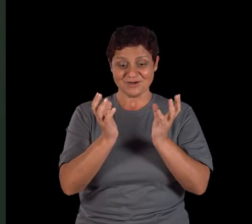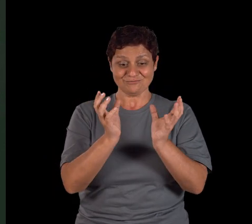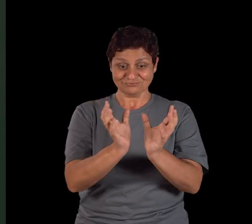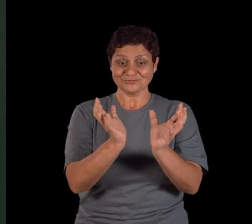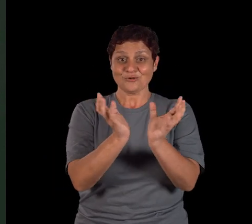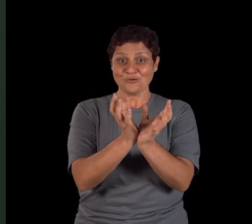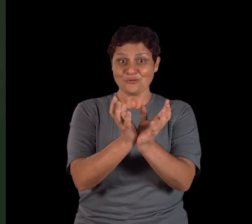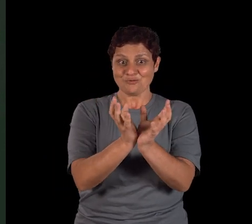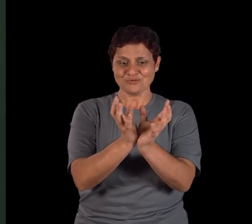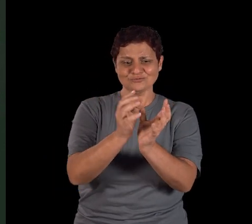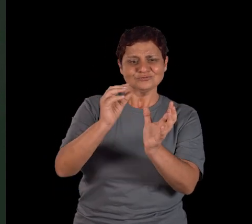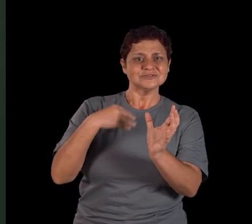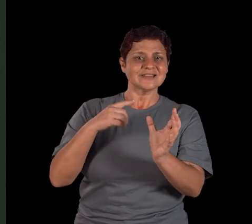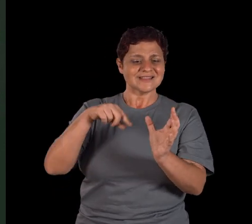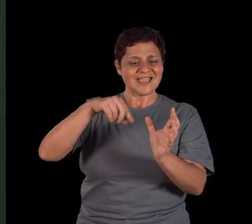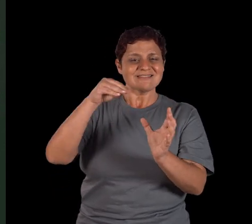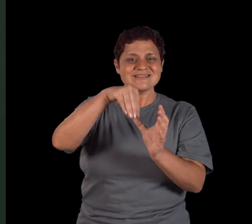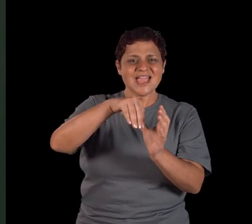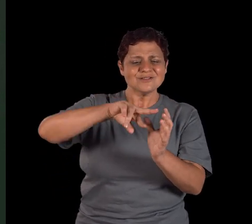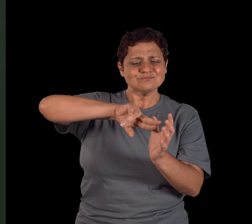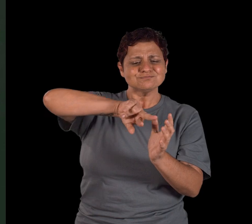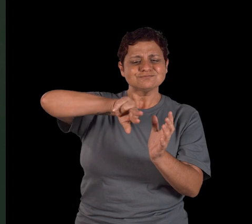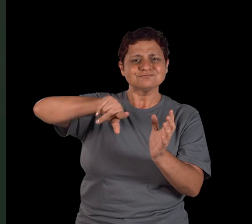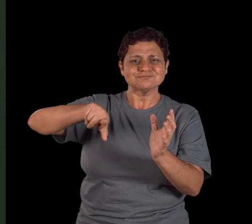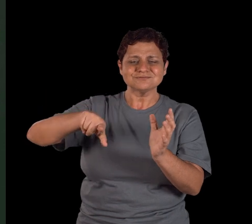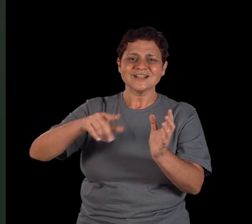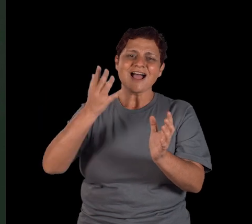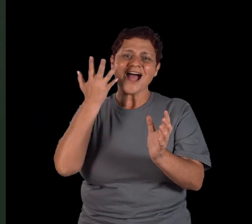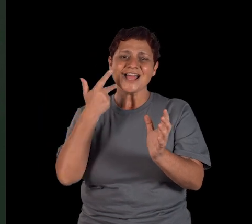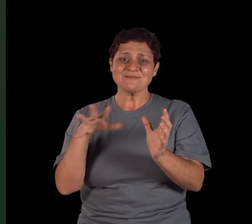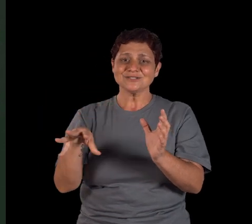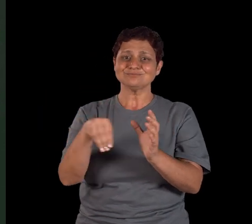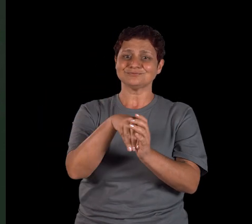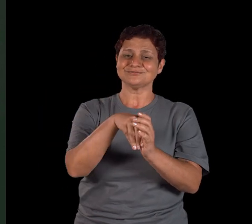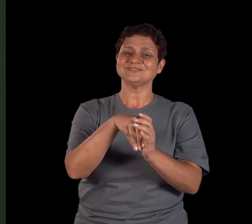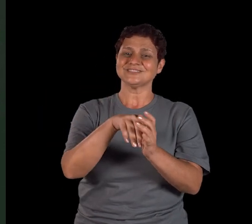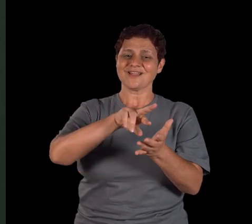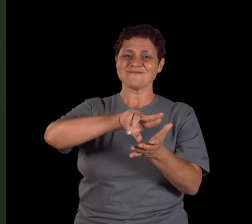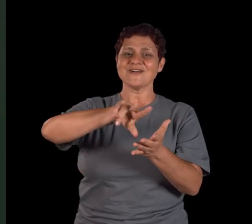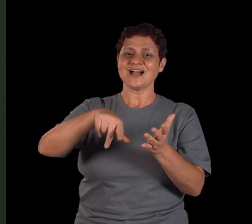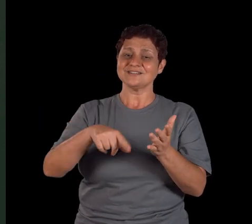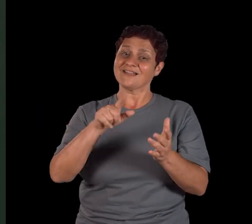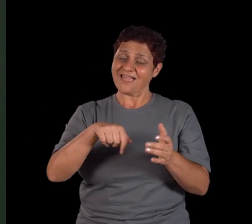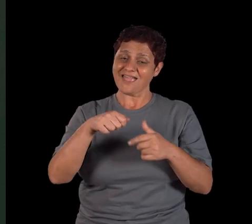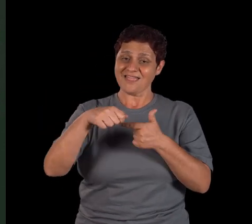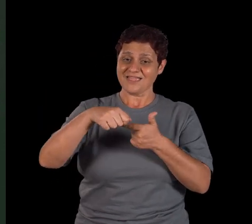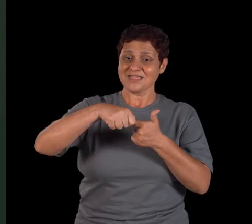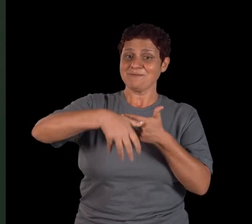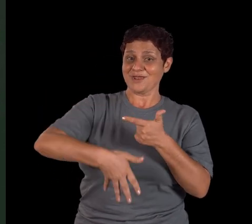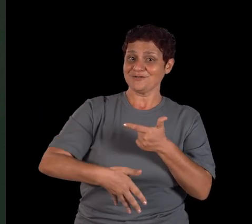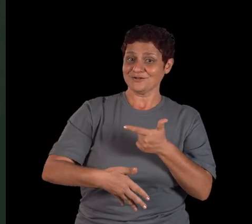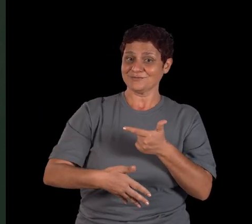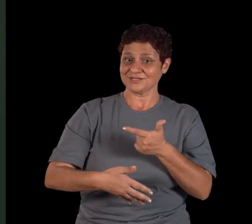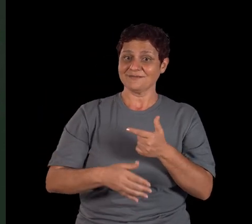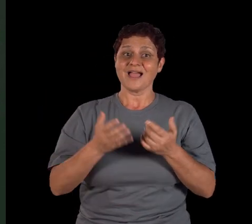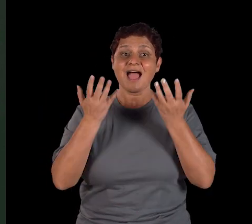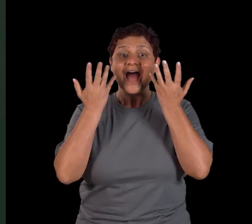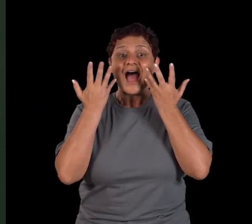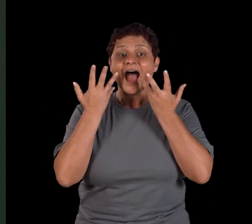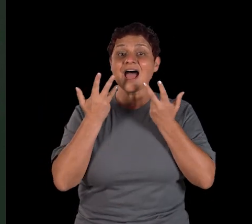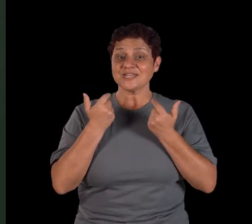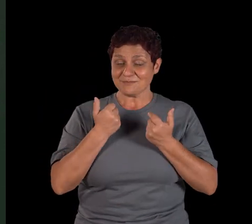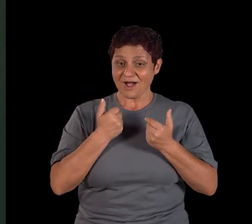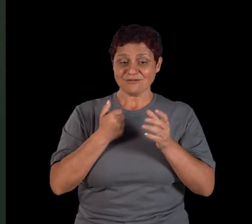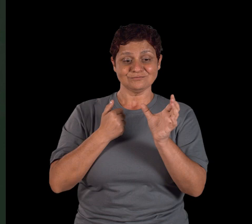grande? Porque tem vários outros animais que se encaixam aqui dentro. Isso é hiperonômio. Então, animal é a